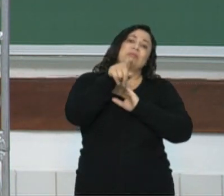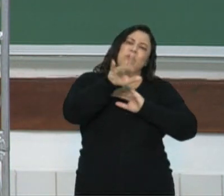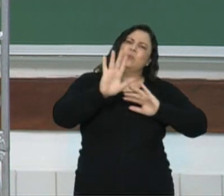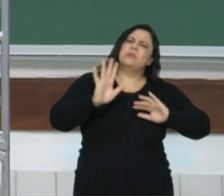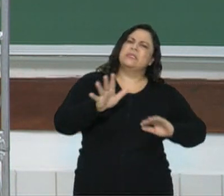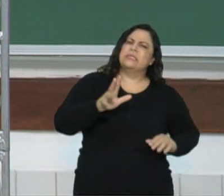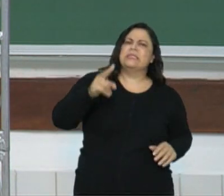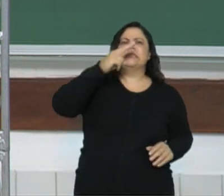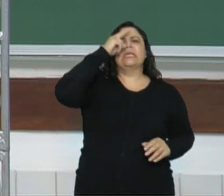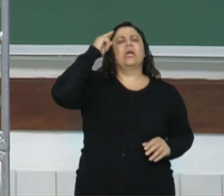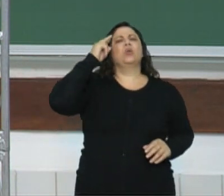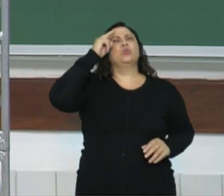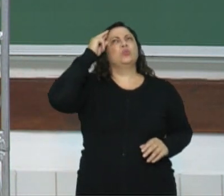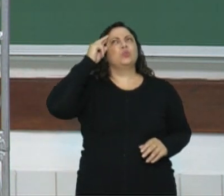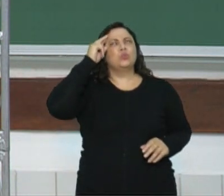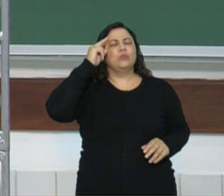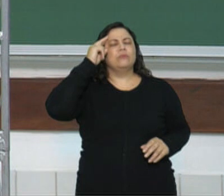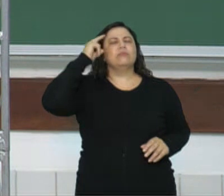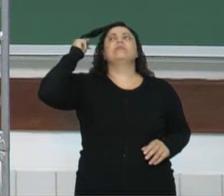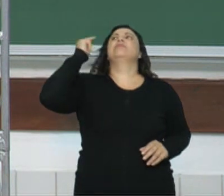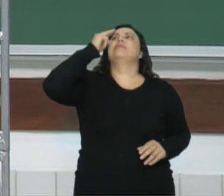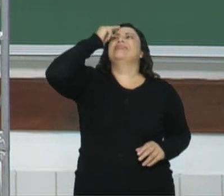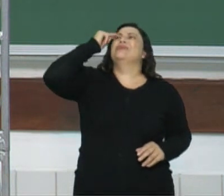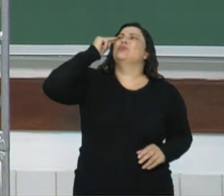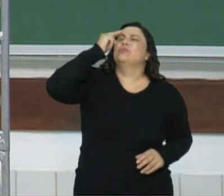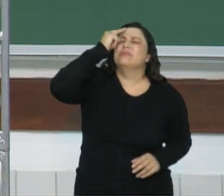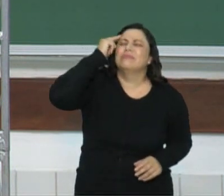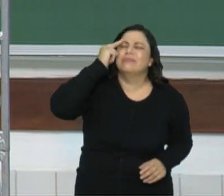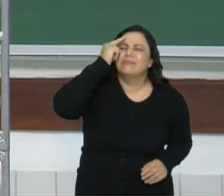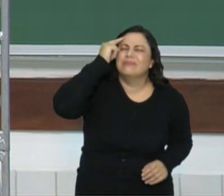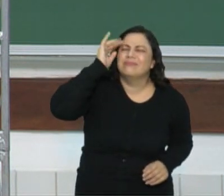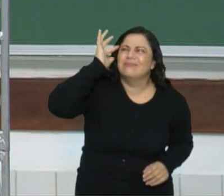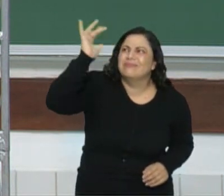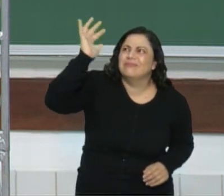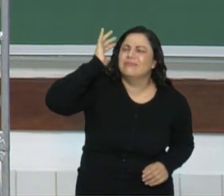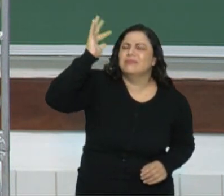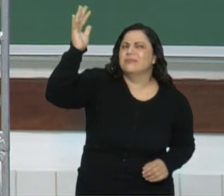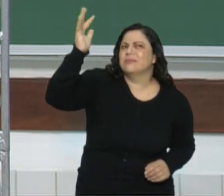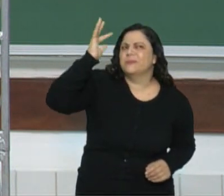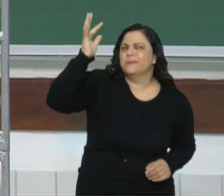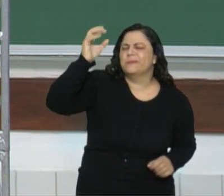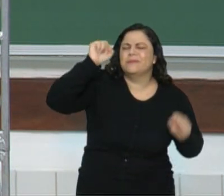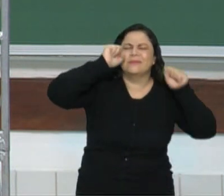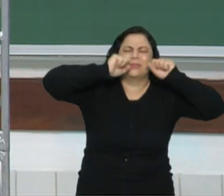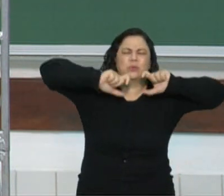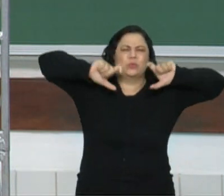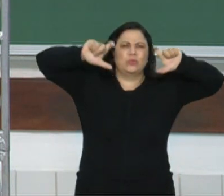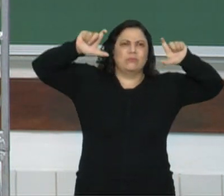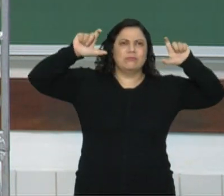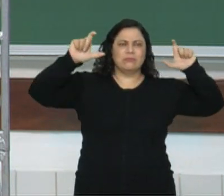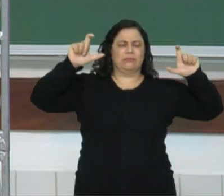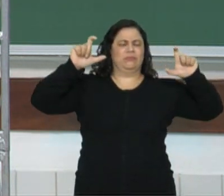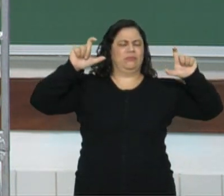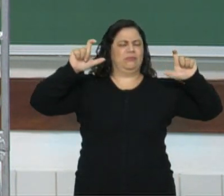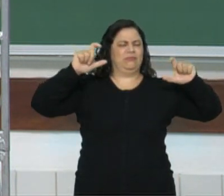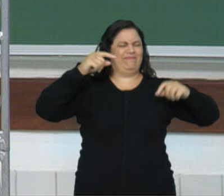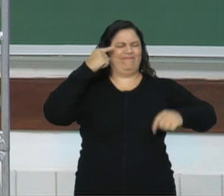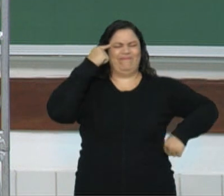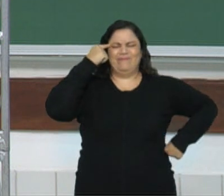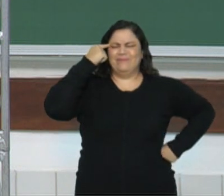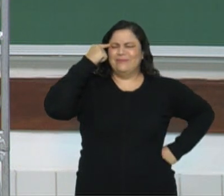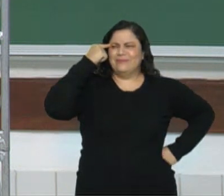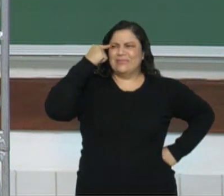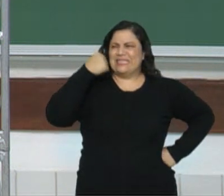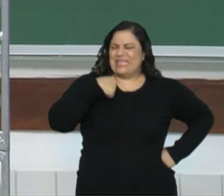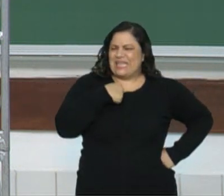algum sonho, mas um sonho assim tão sonhado, que quando você acordou, ficou na